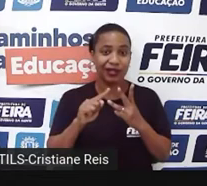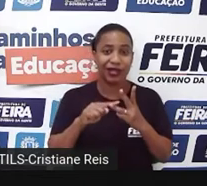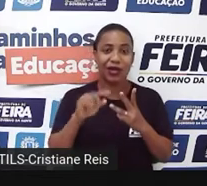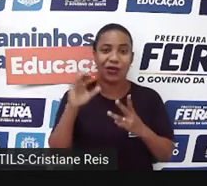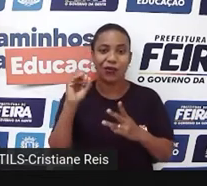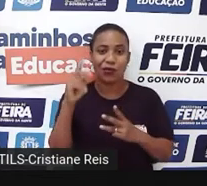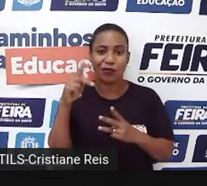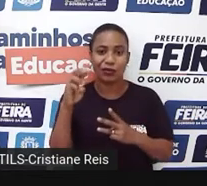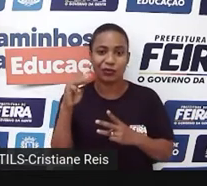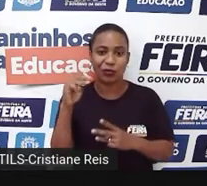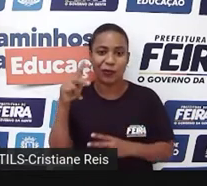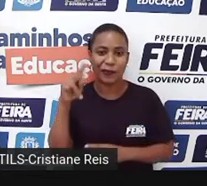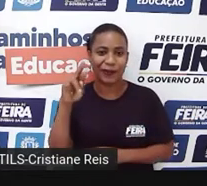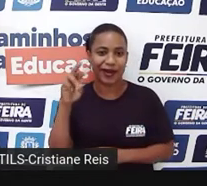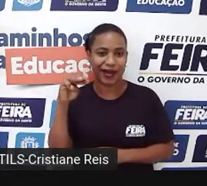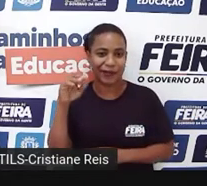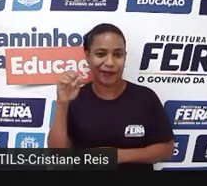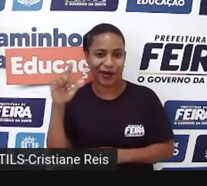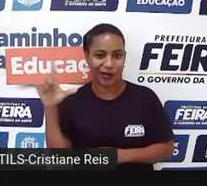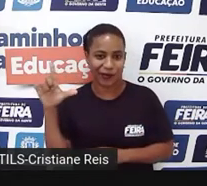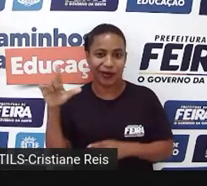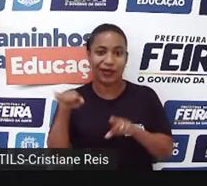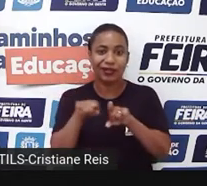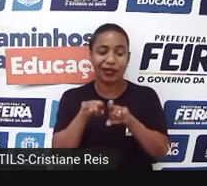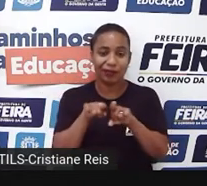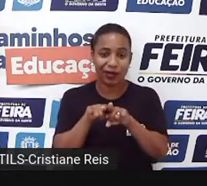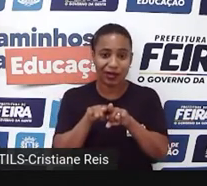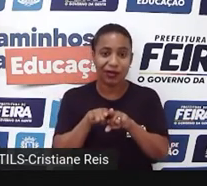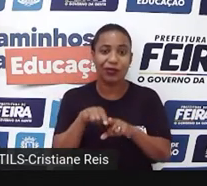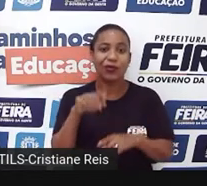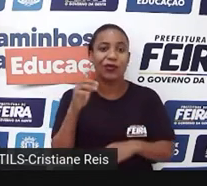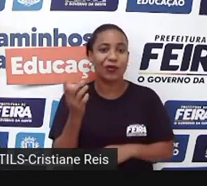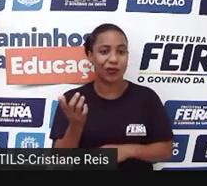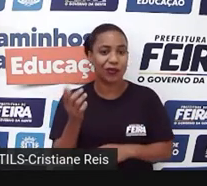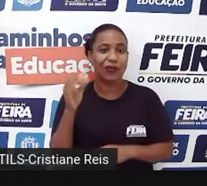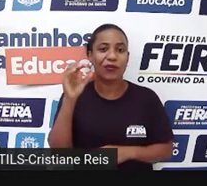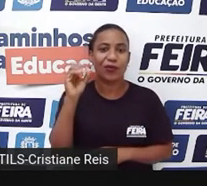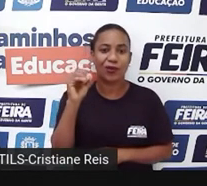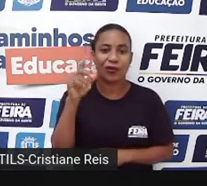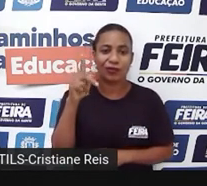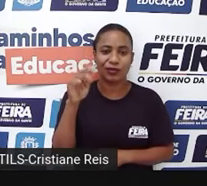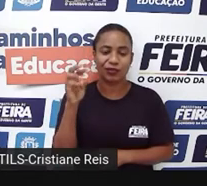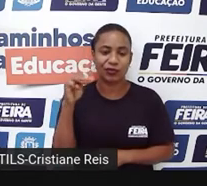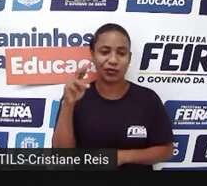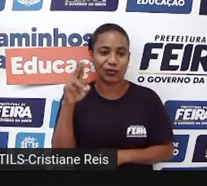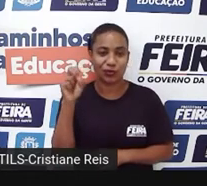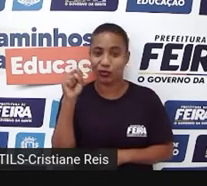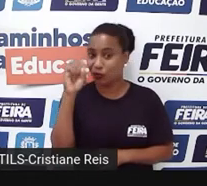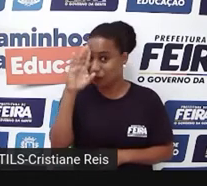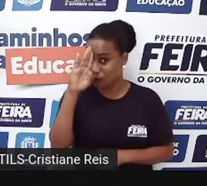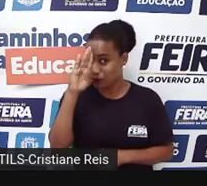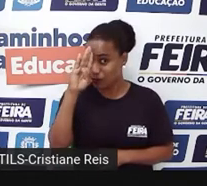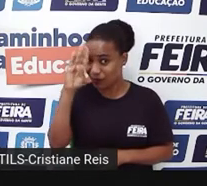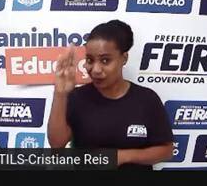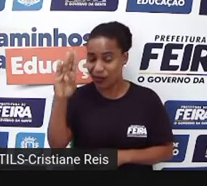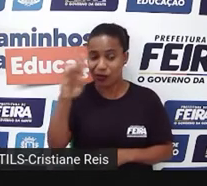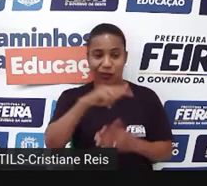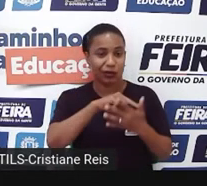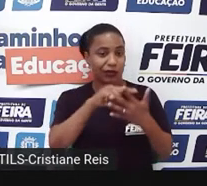confidente principal, que é o Optimus. Ok, students? Mas eu gostaria que vocês